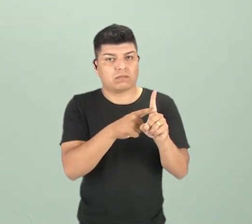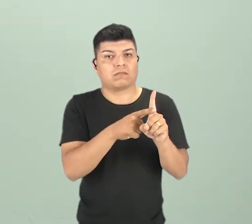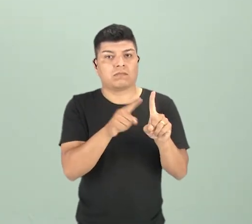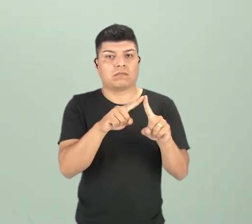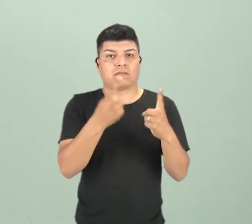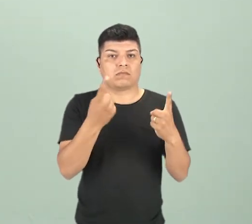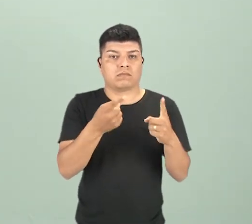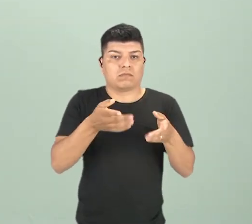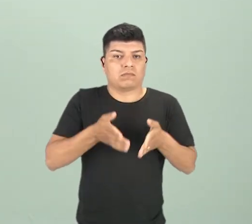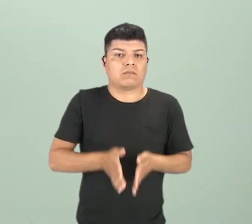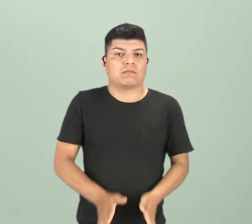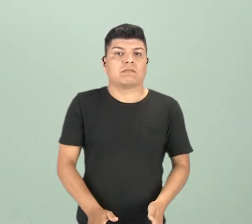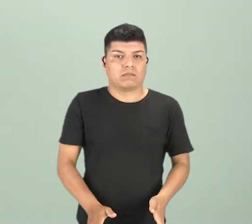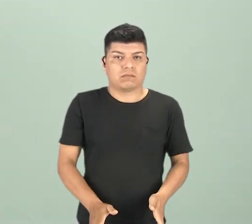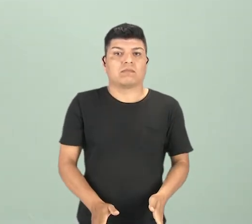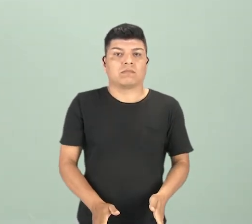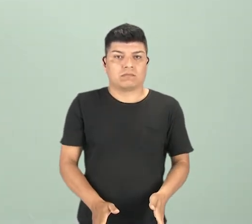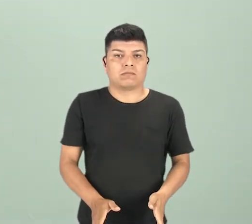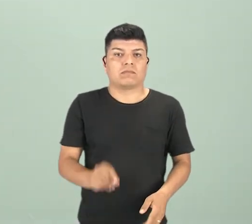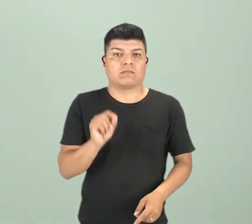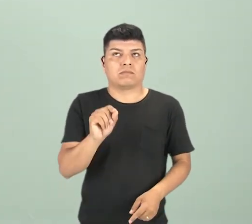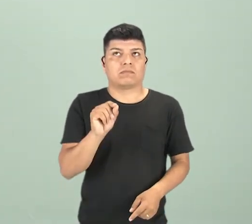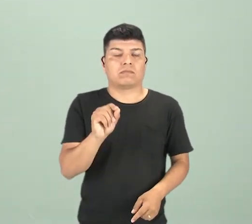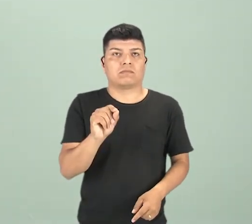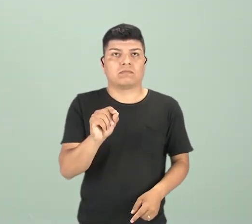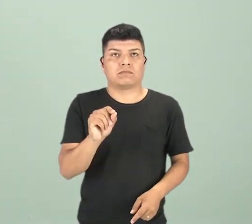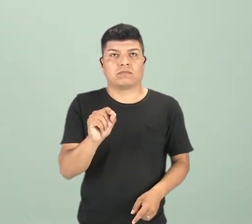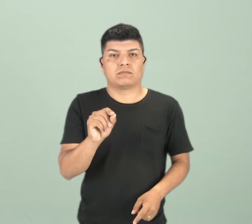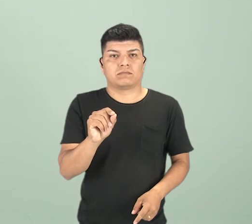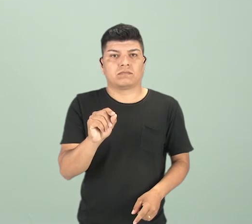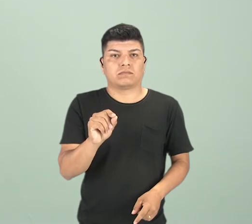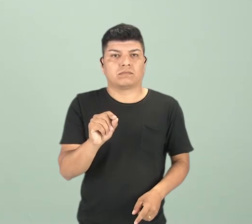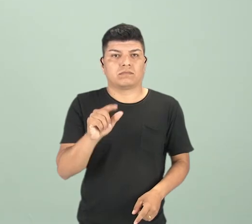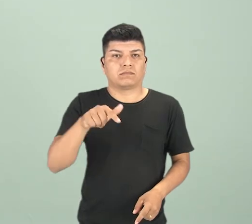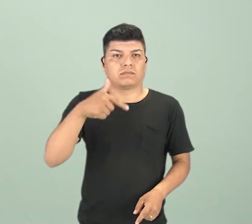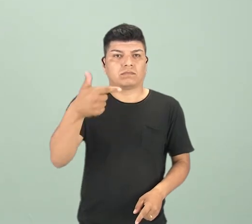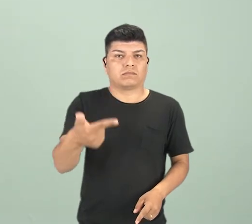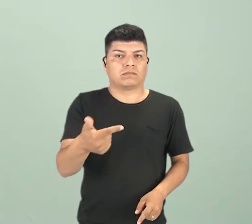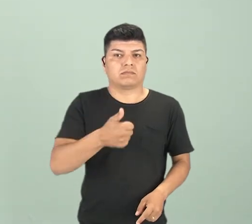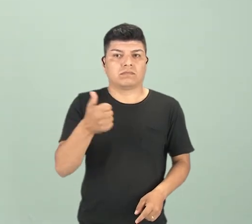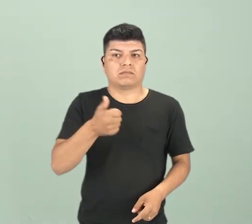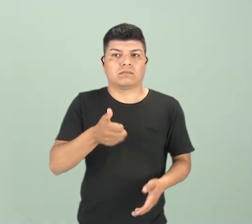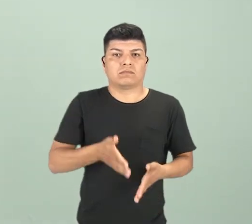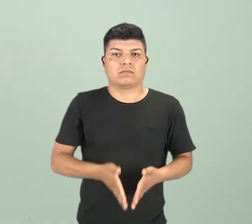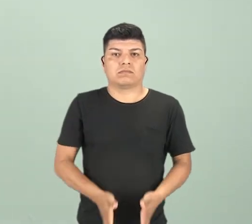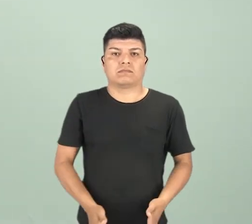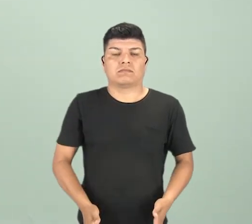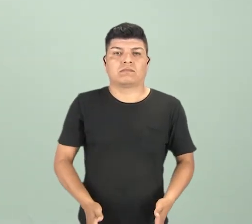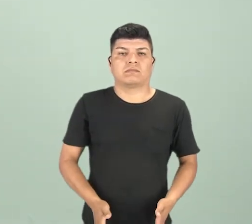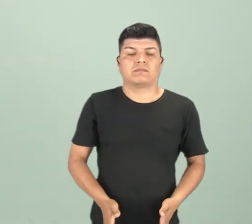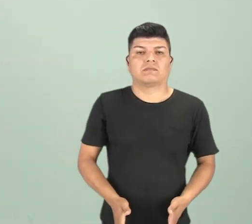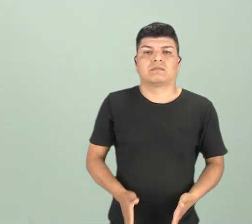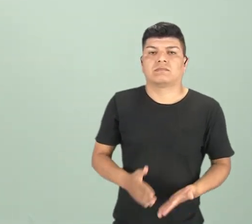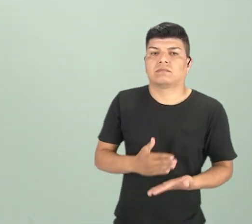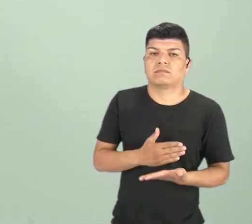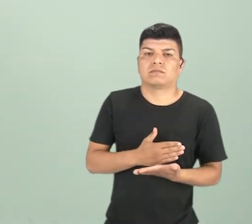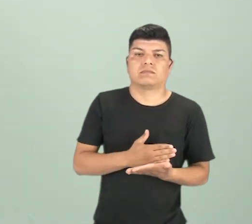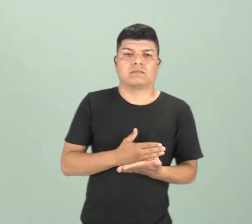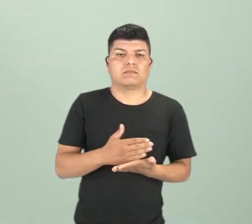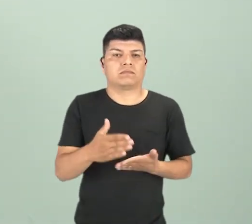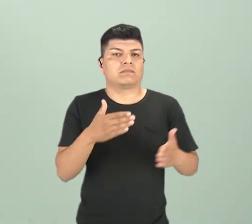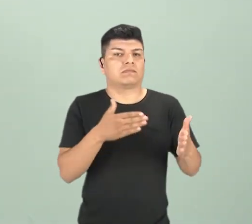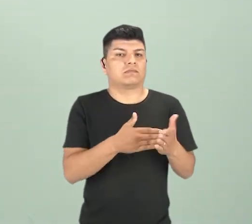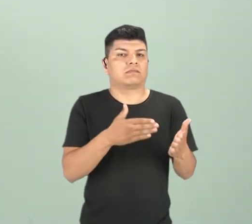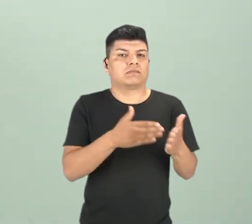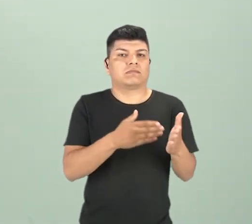mas durante o parto, né, aquela reação depois do primeiro parto, vai começar a combater